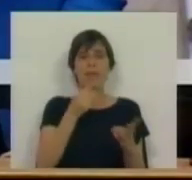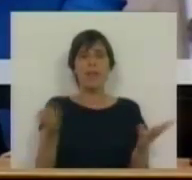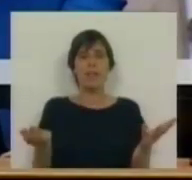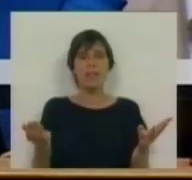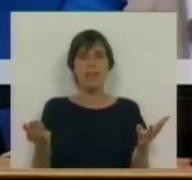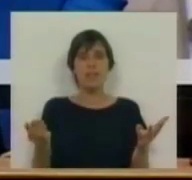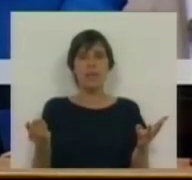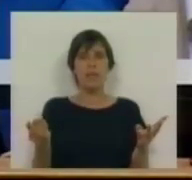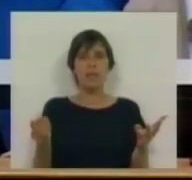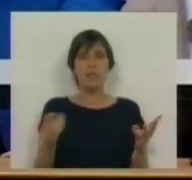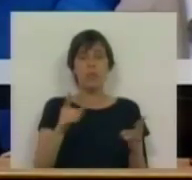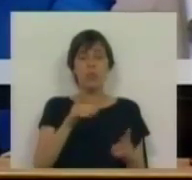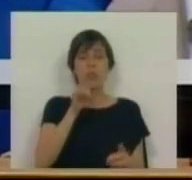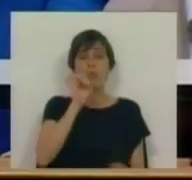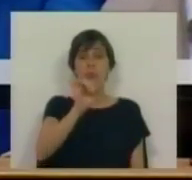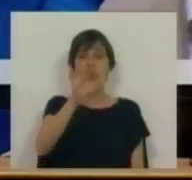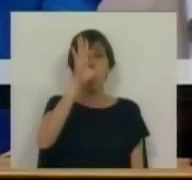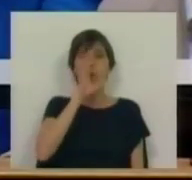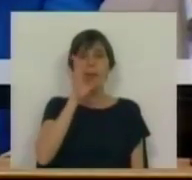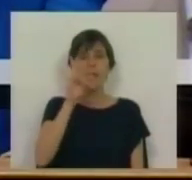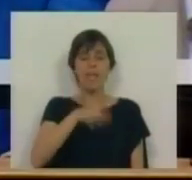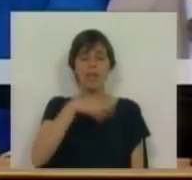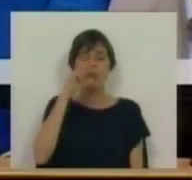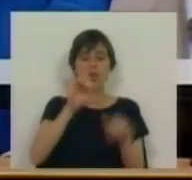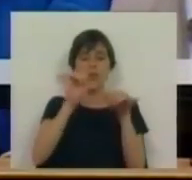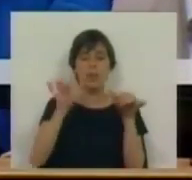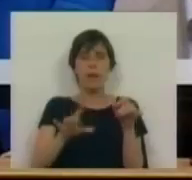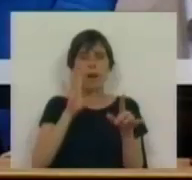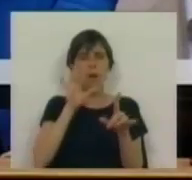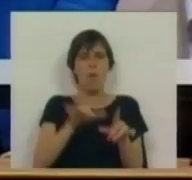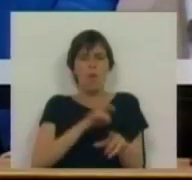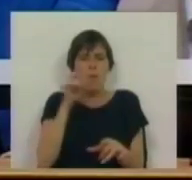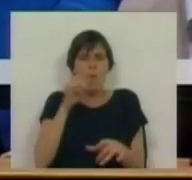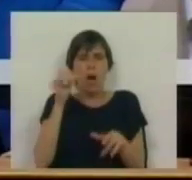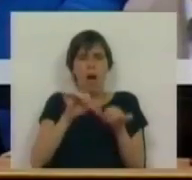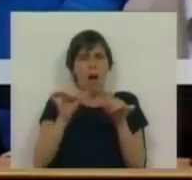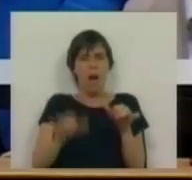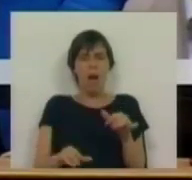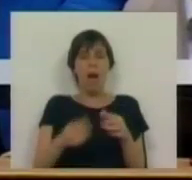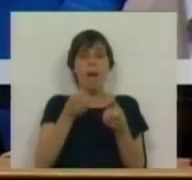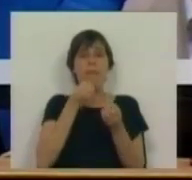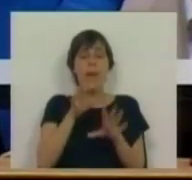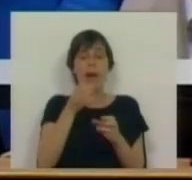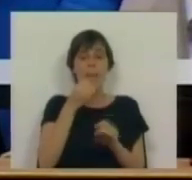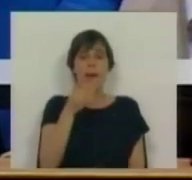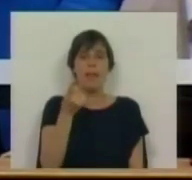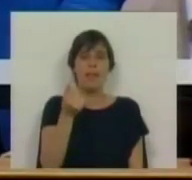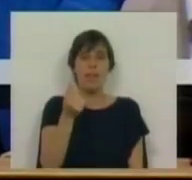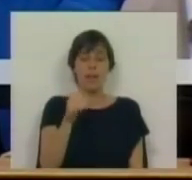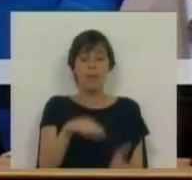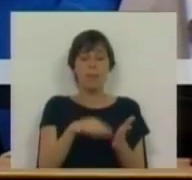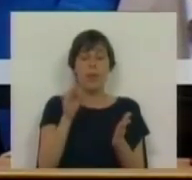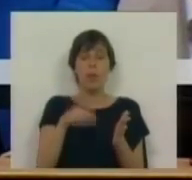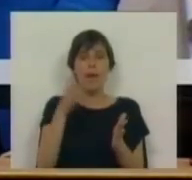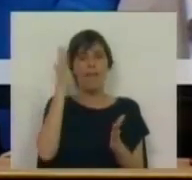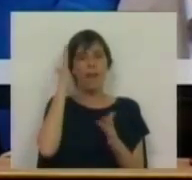velhice? O que o seu governo tenta justificar e que é injustificável é que se andaram a perder dinheiro em